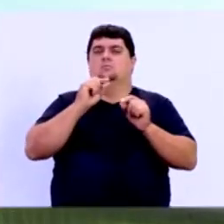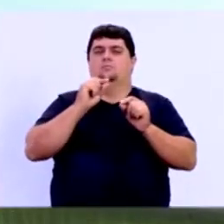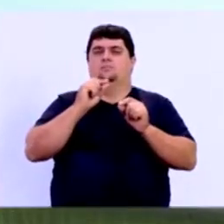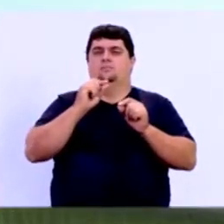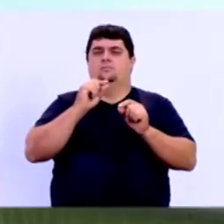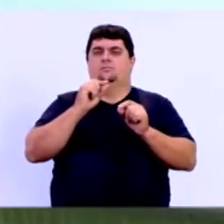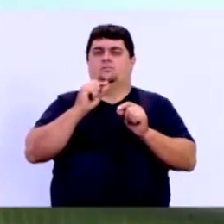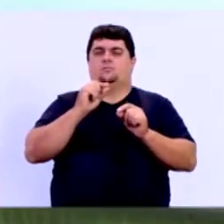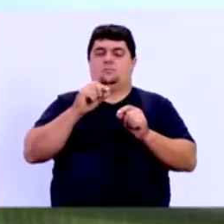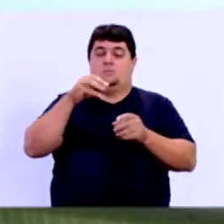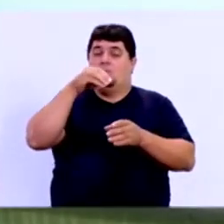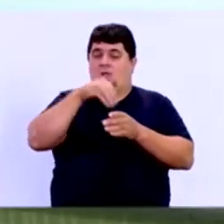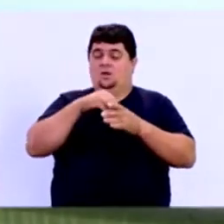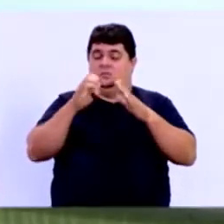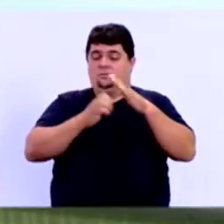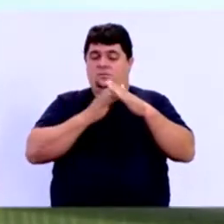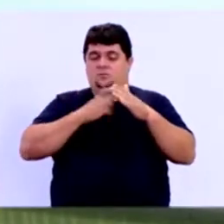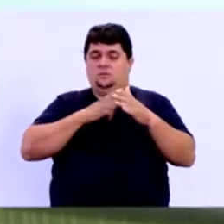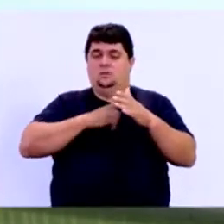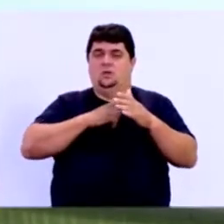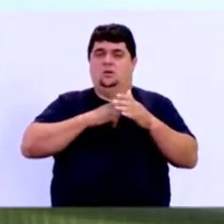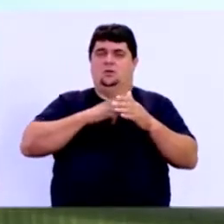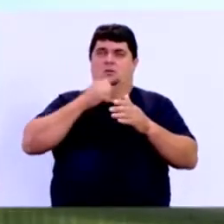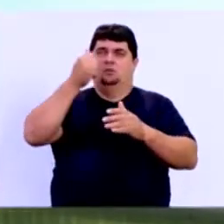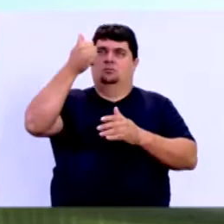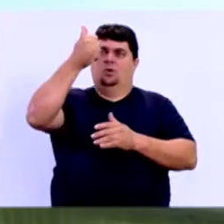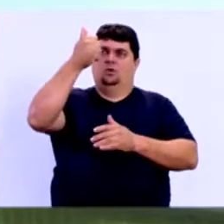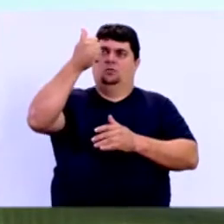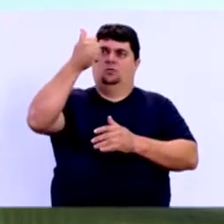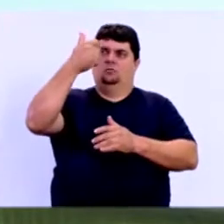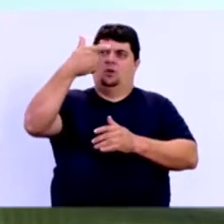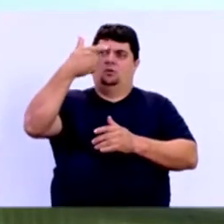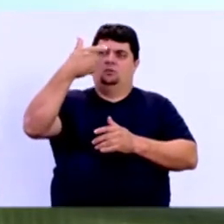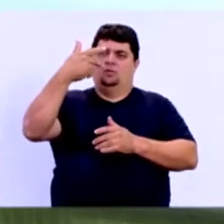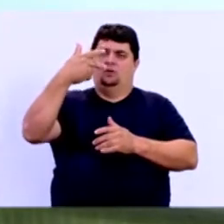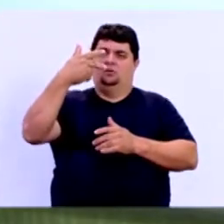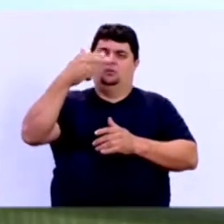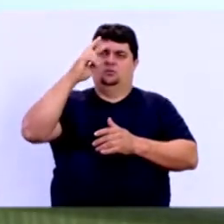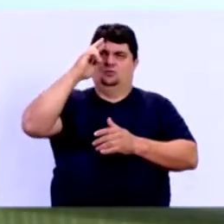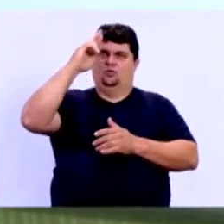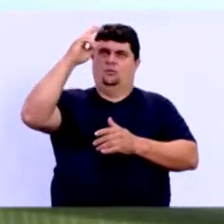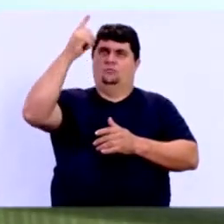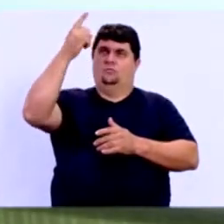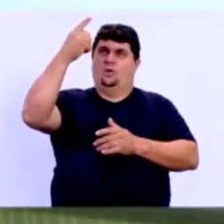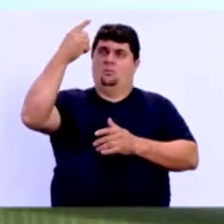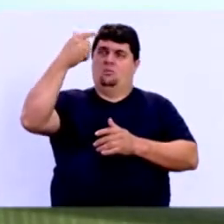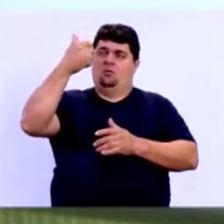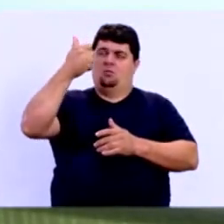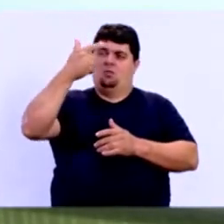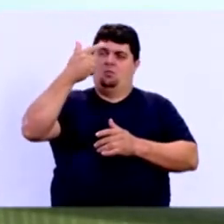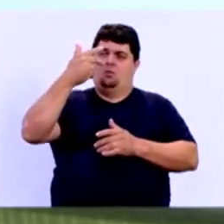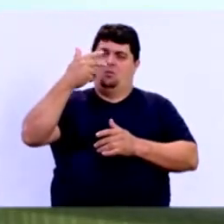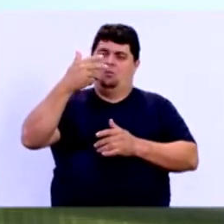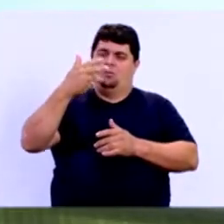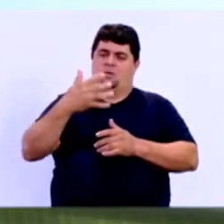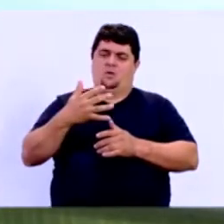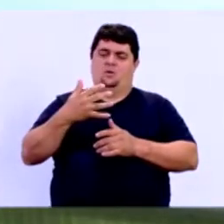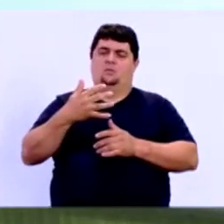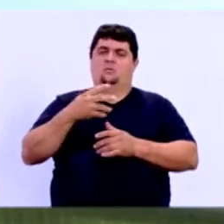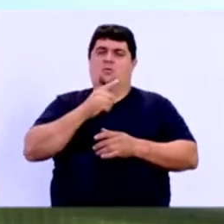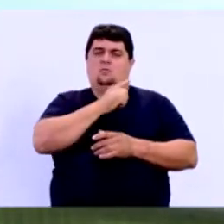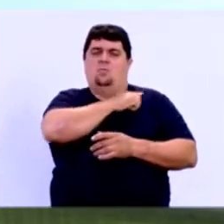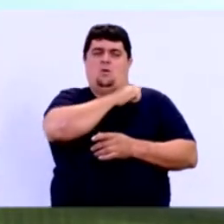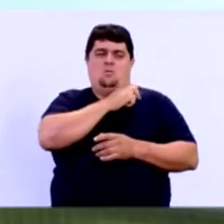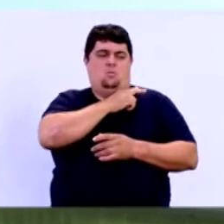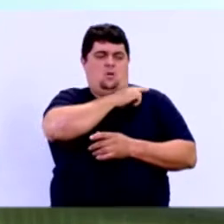que dentro da organização existem níveis hierárquicos. Existe o nível mais alto, existe o nível mais baixo, né? E nós vamos entender